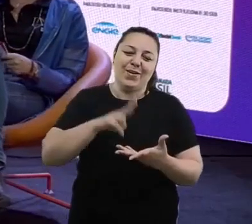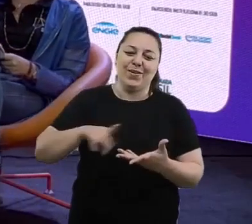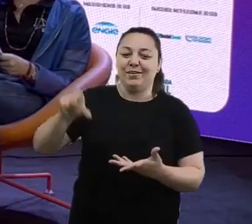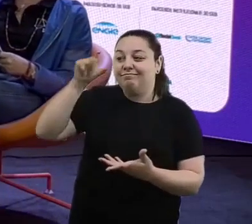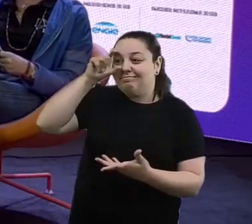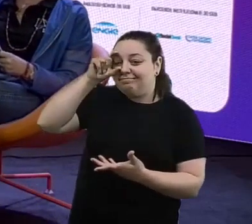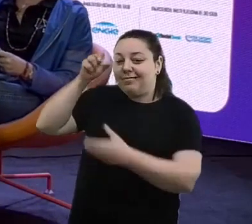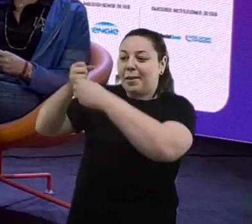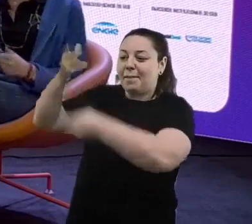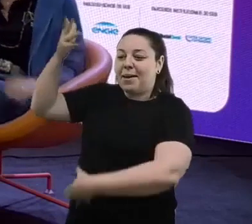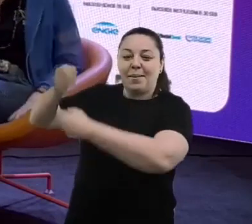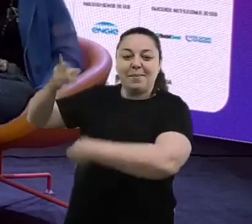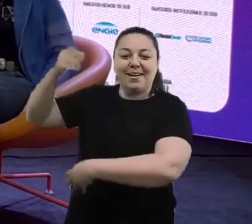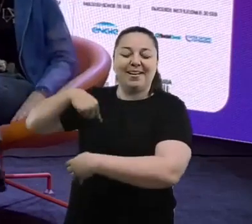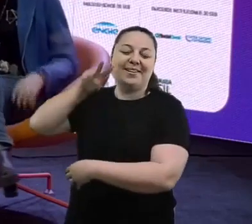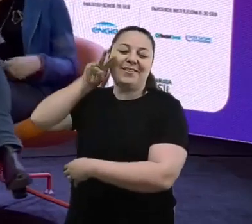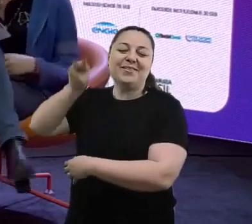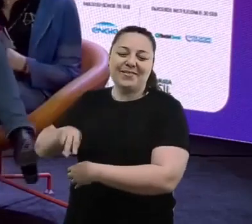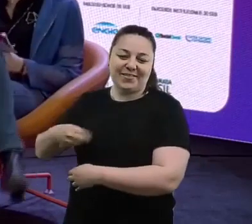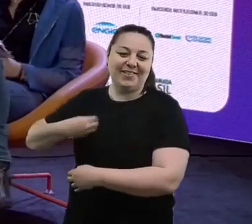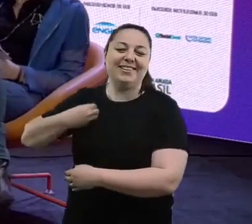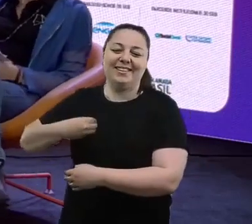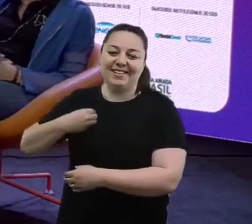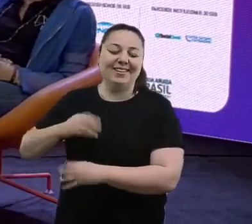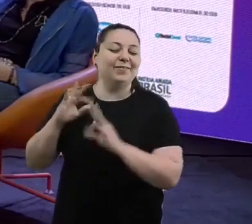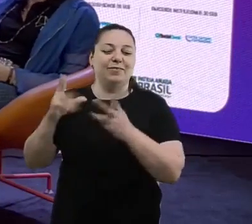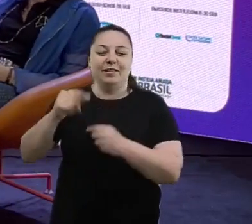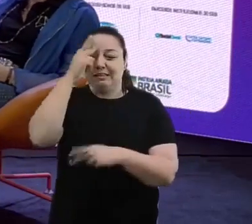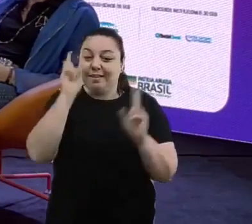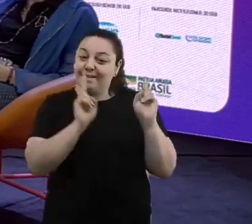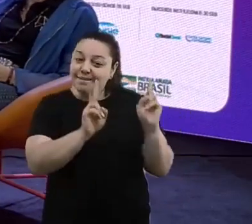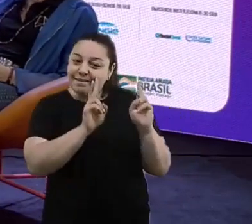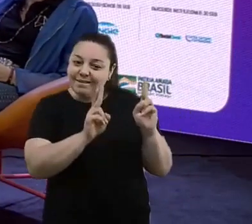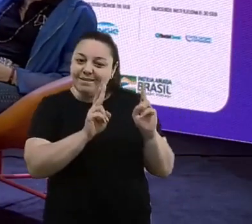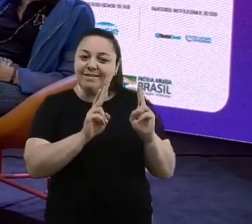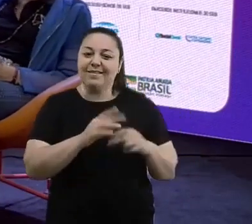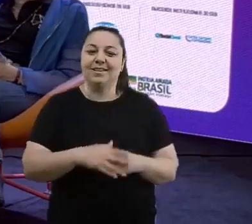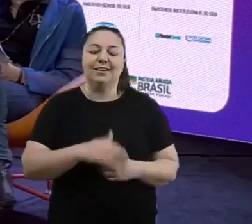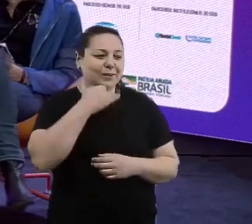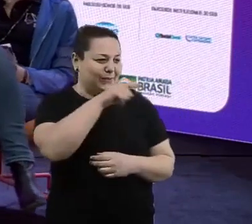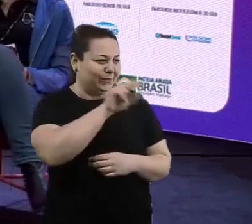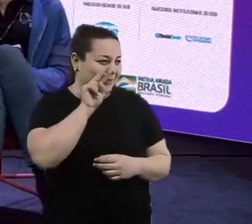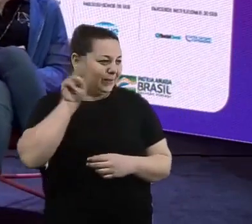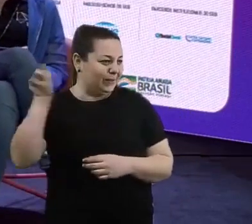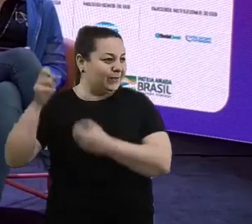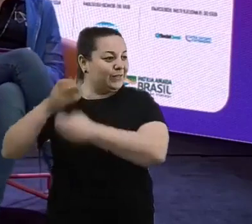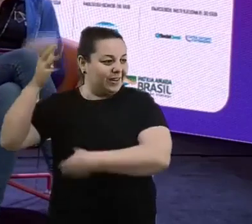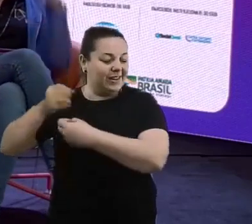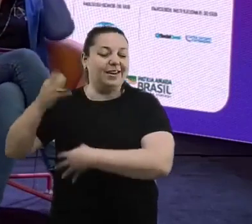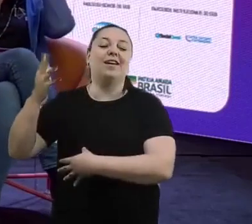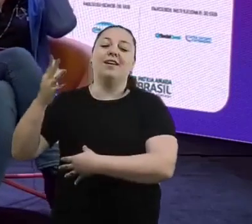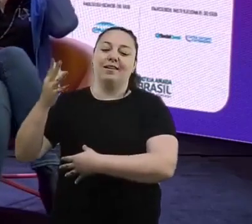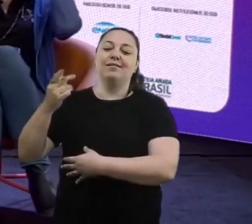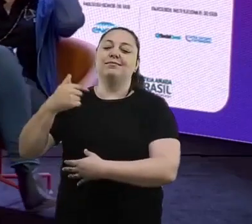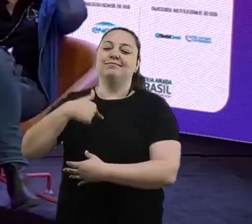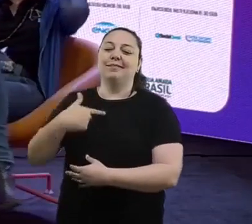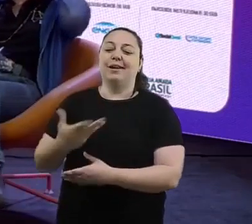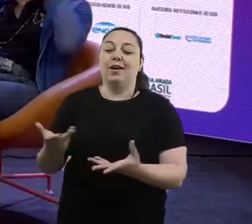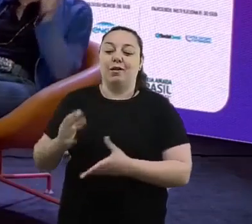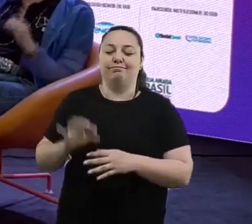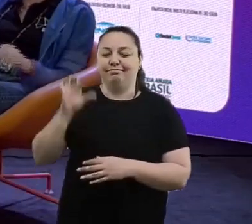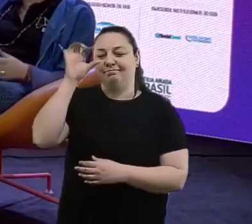outubro, novembro e dezembro. E por incrível que pareça, nós recebemos hoje a informação do mês de outubro, esses dados que que nós